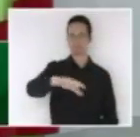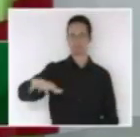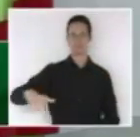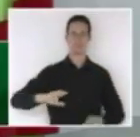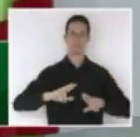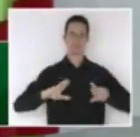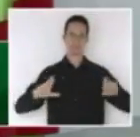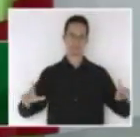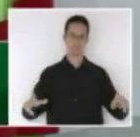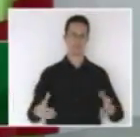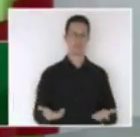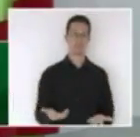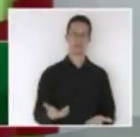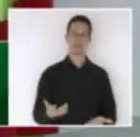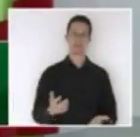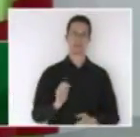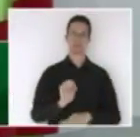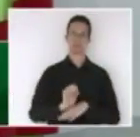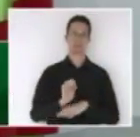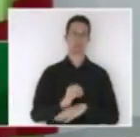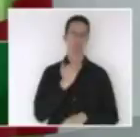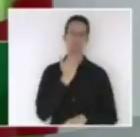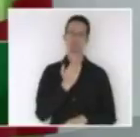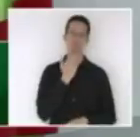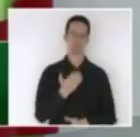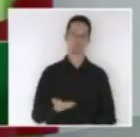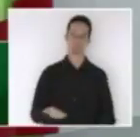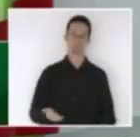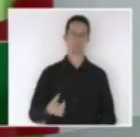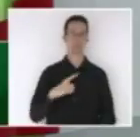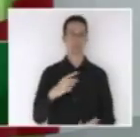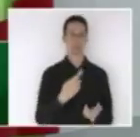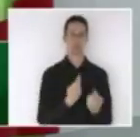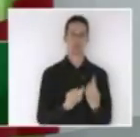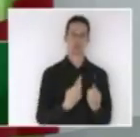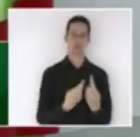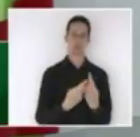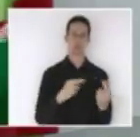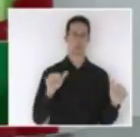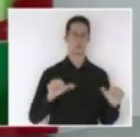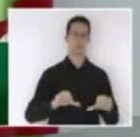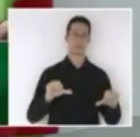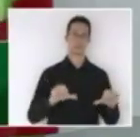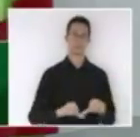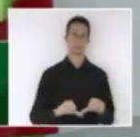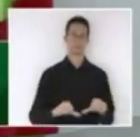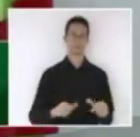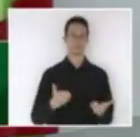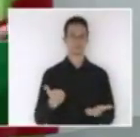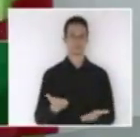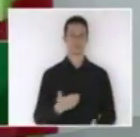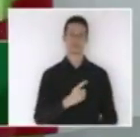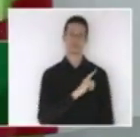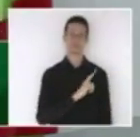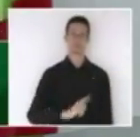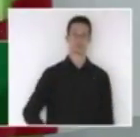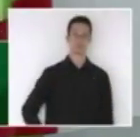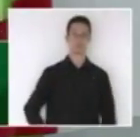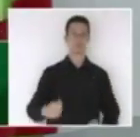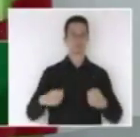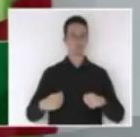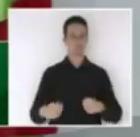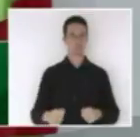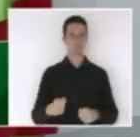As rodovias estaduais estão em precárias condições e o governo tem que olhar